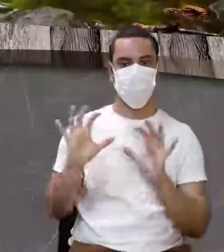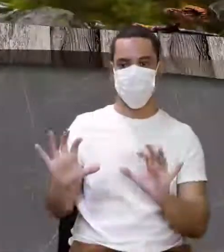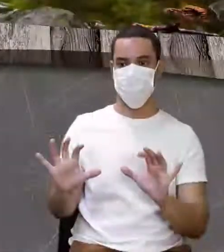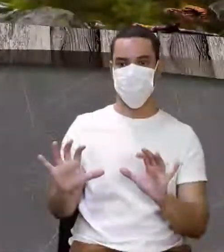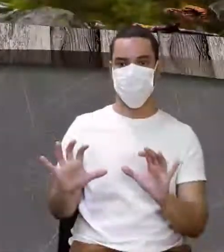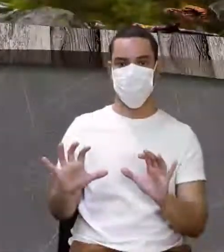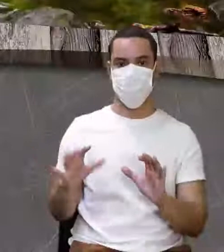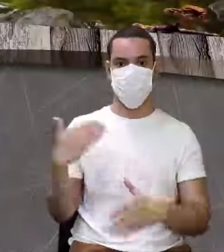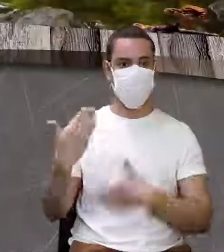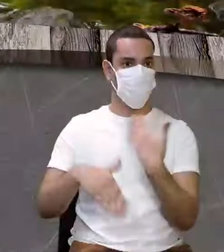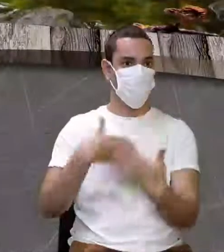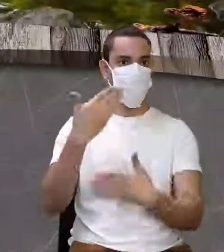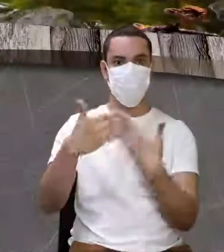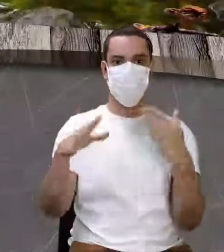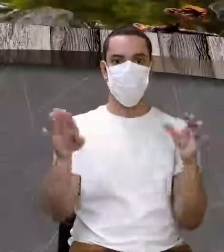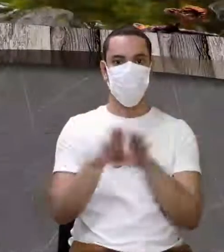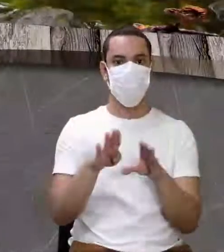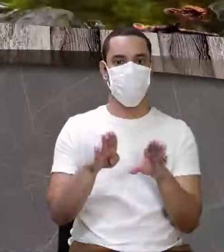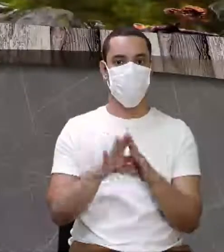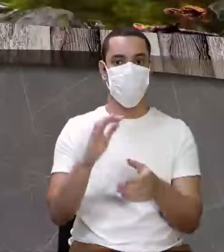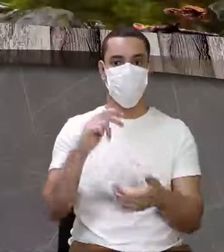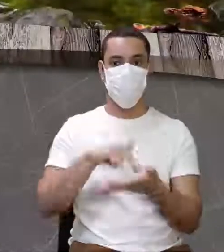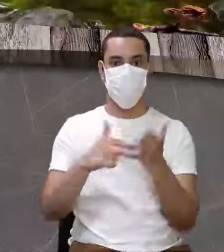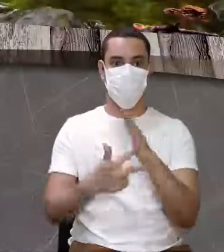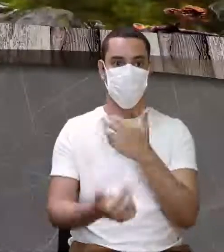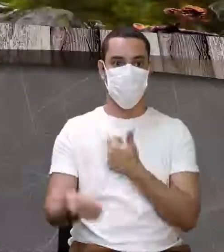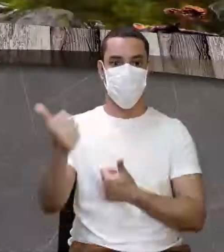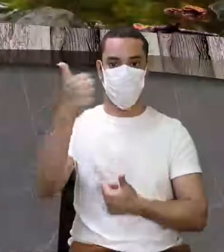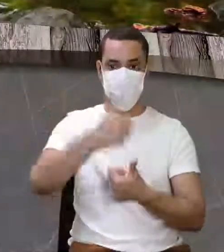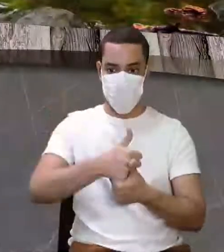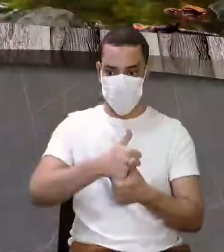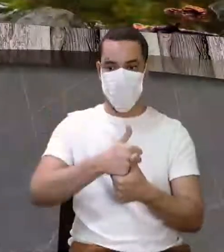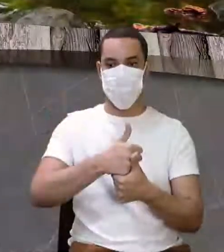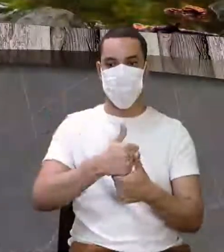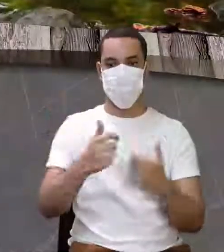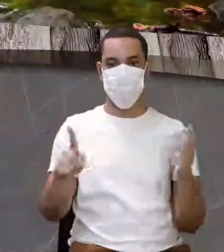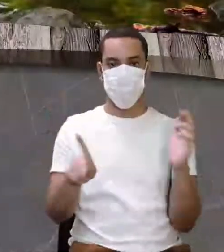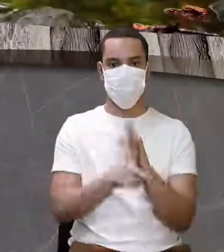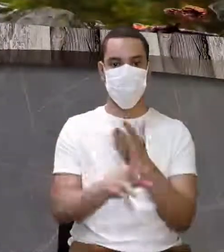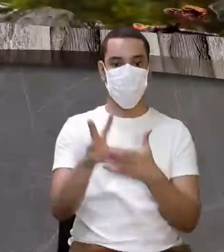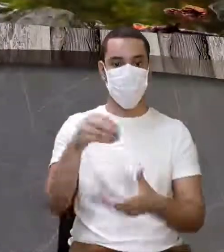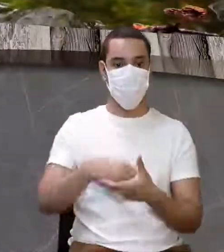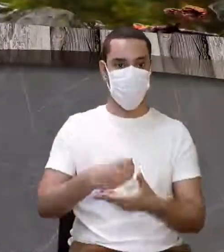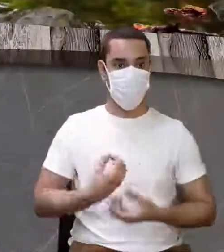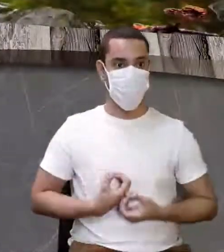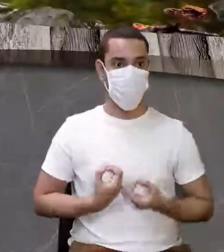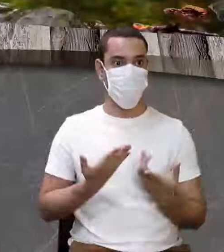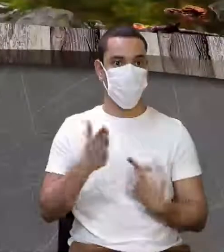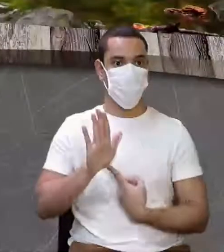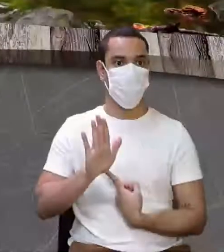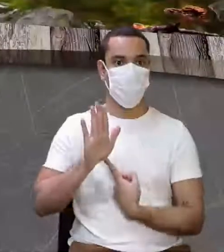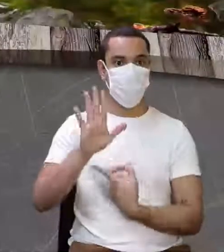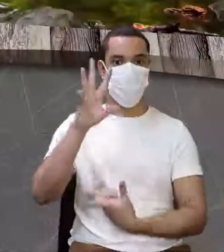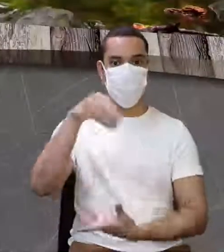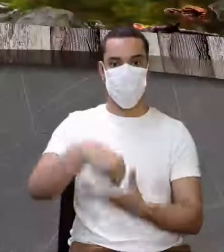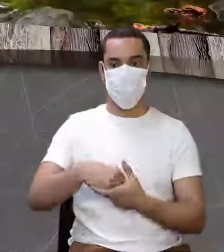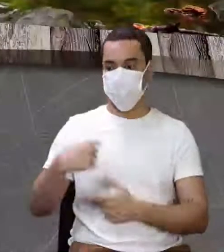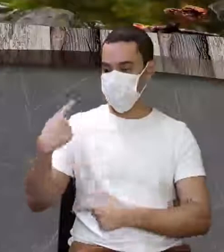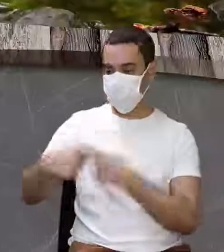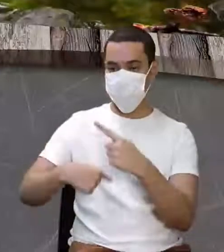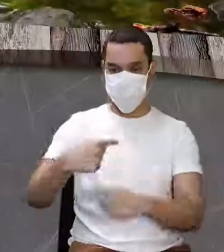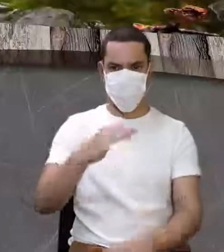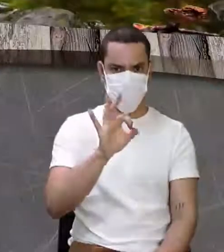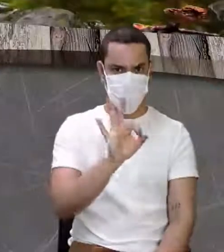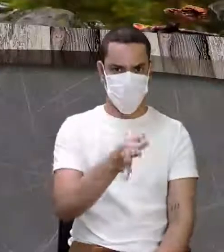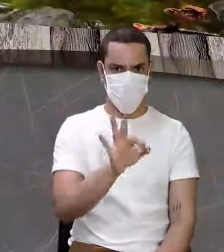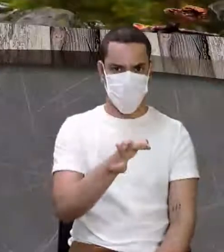estão fluindo, os alelos estão sendo representados, estão se manifestando naquelas gerações,